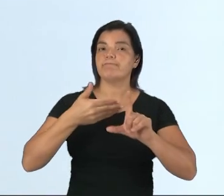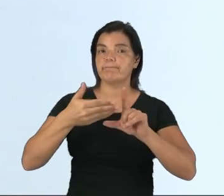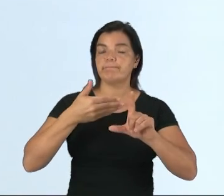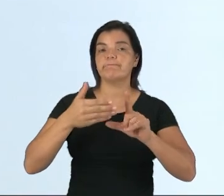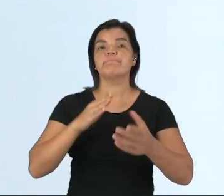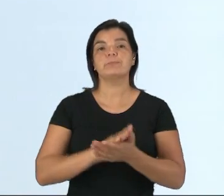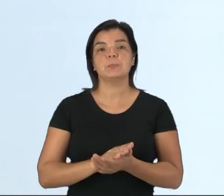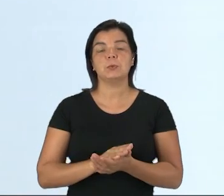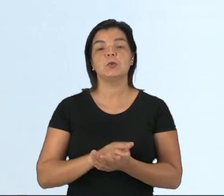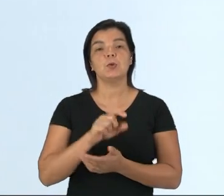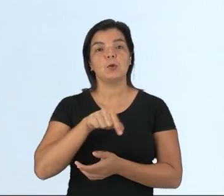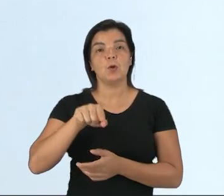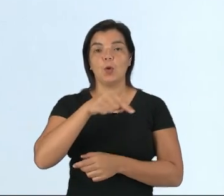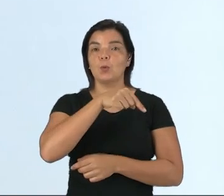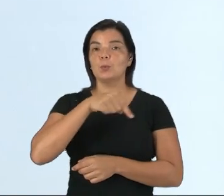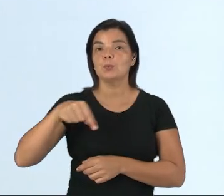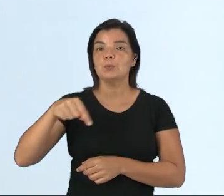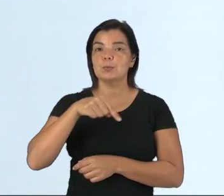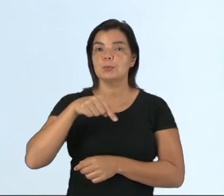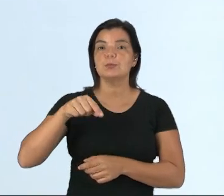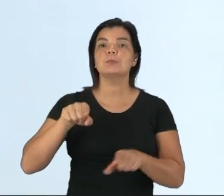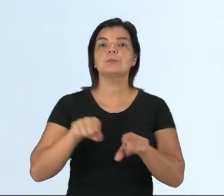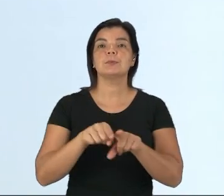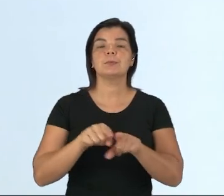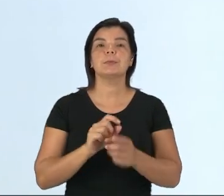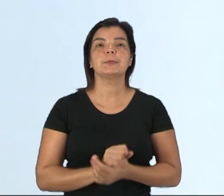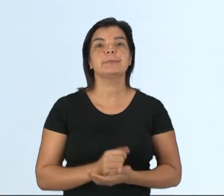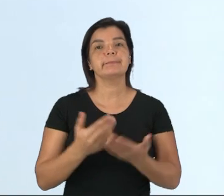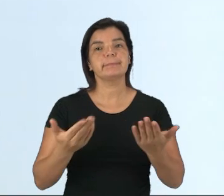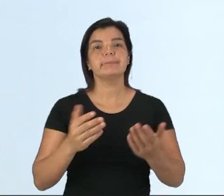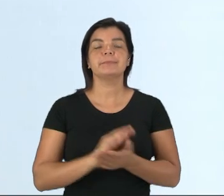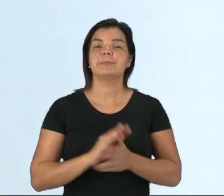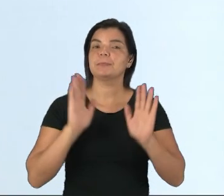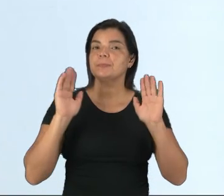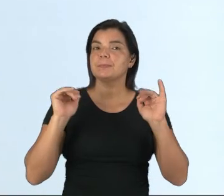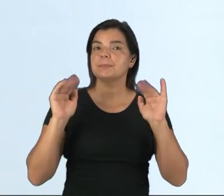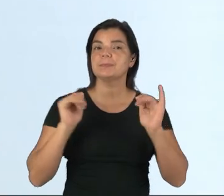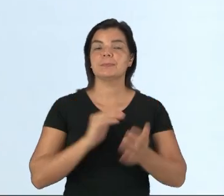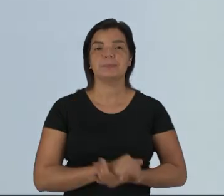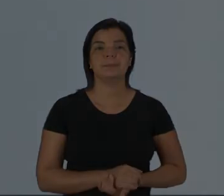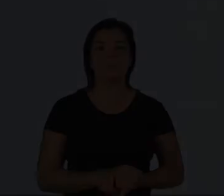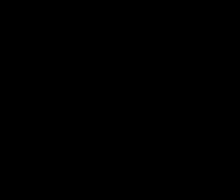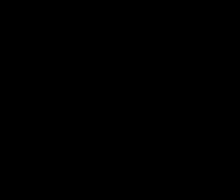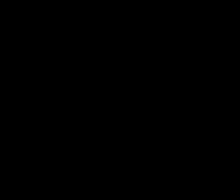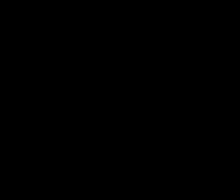plataforma Eduque no endereço que vai aparecer na tela de vocês. Então é isso, até a próxima.